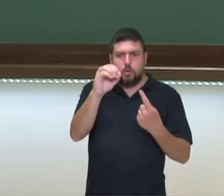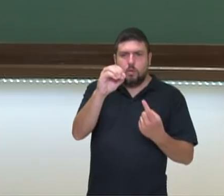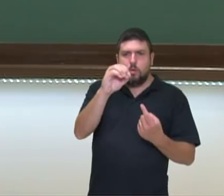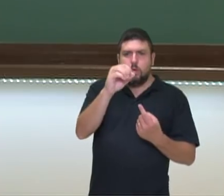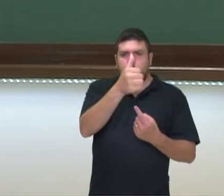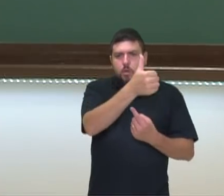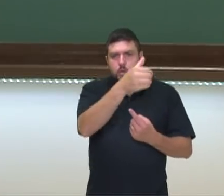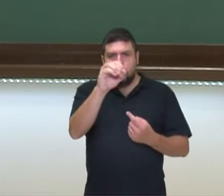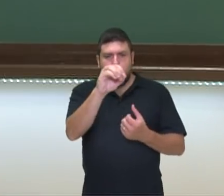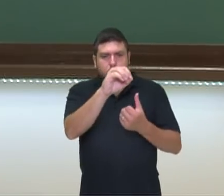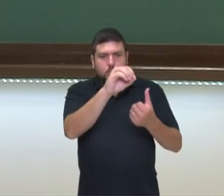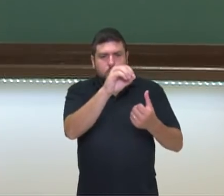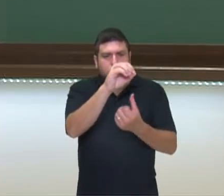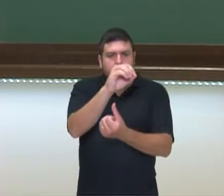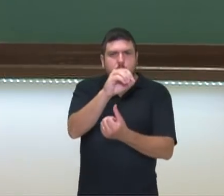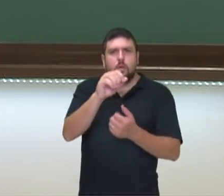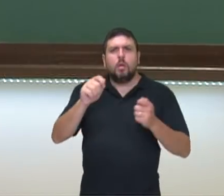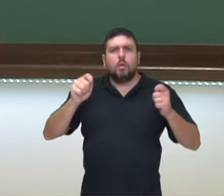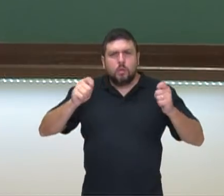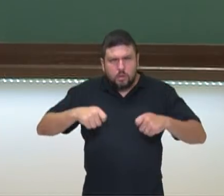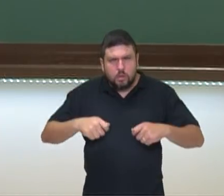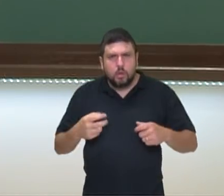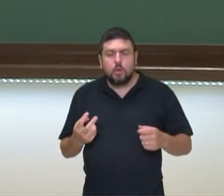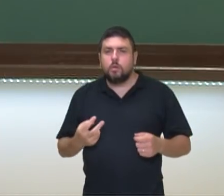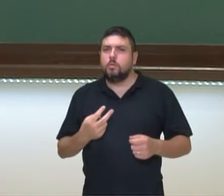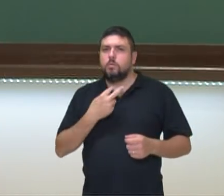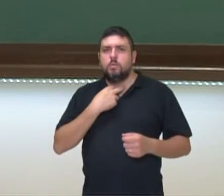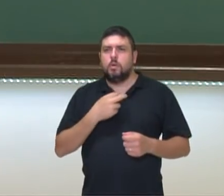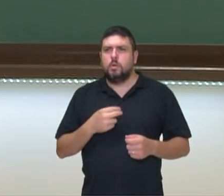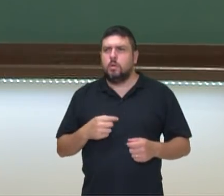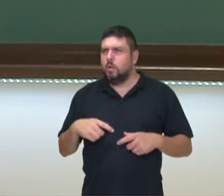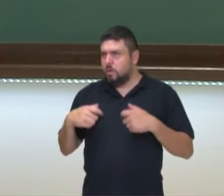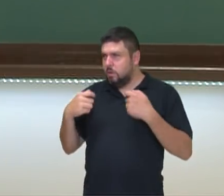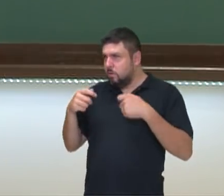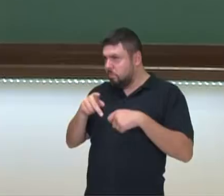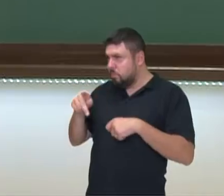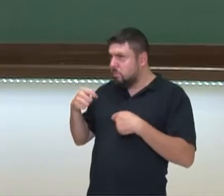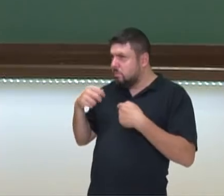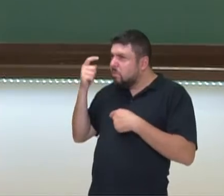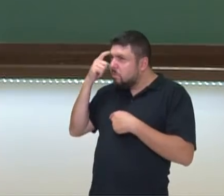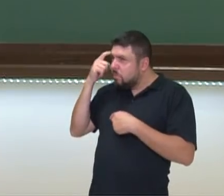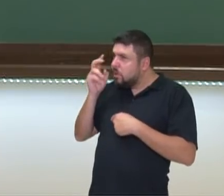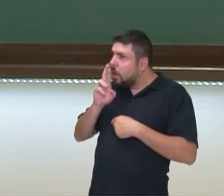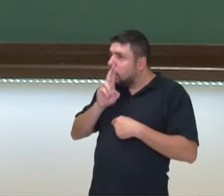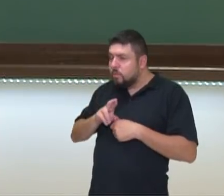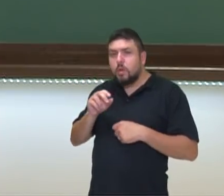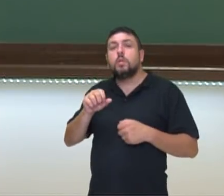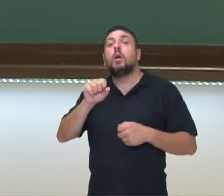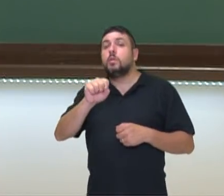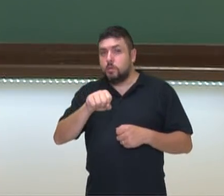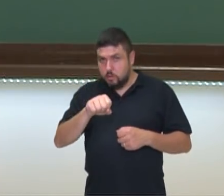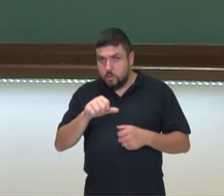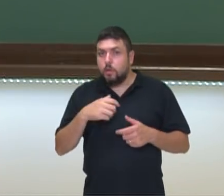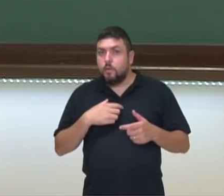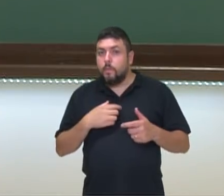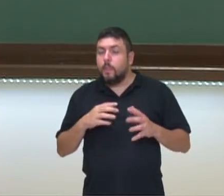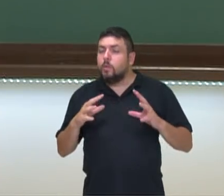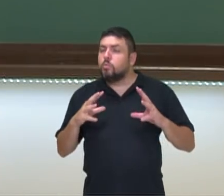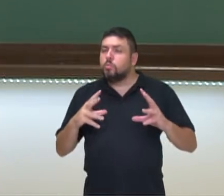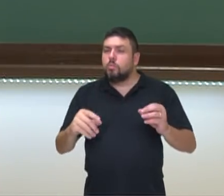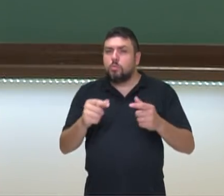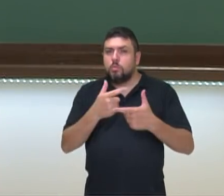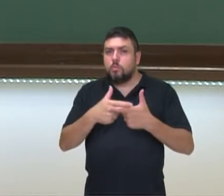né? Mas professora, eu tenho que ficar pensando nos resultados? Sim, todo problema em matemática que é trazido